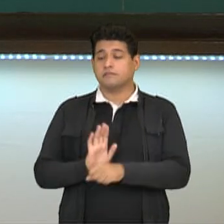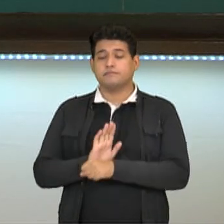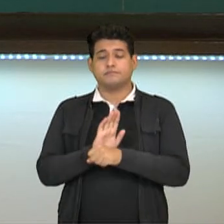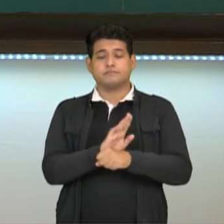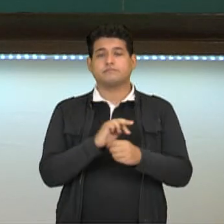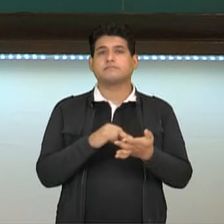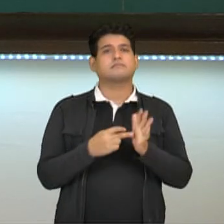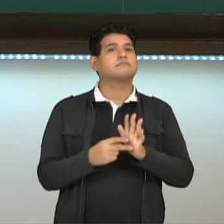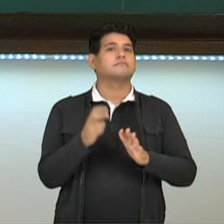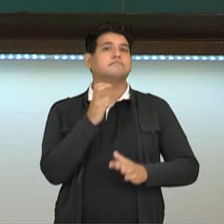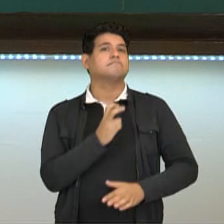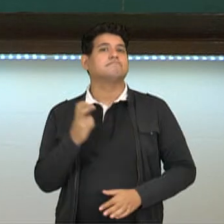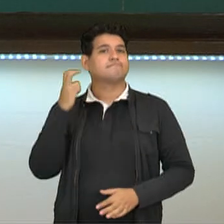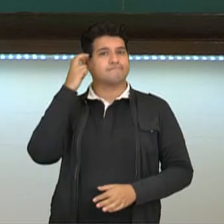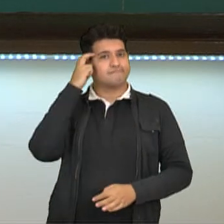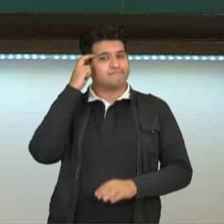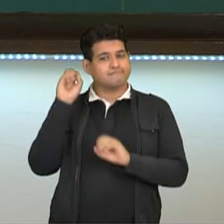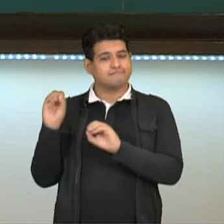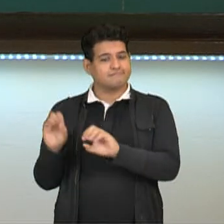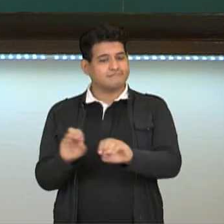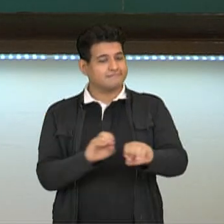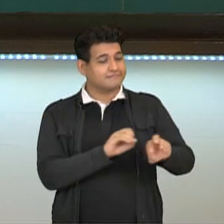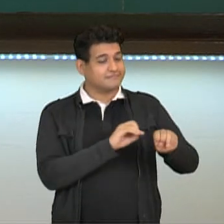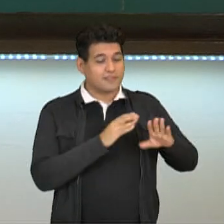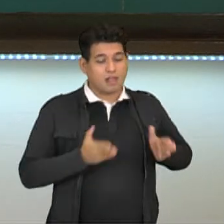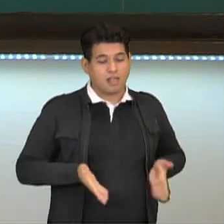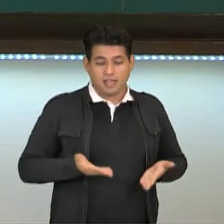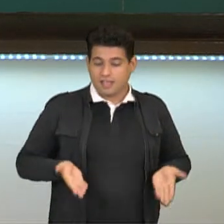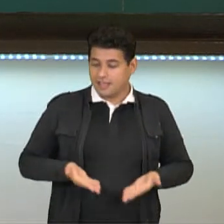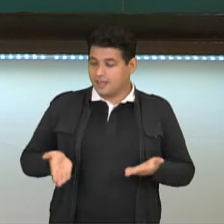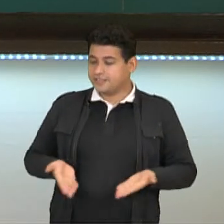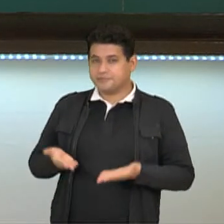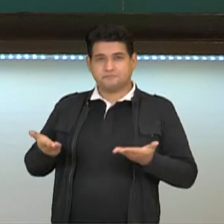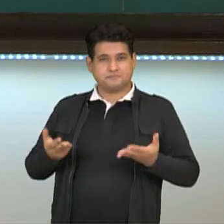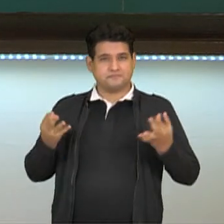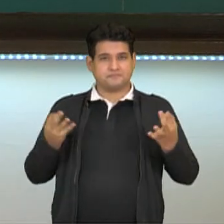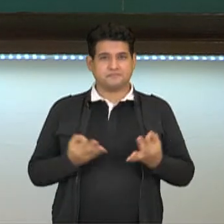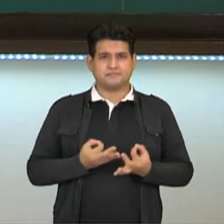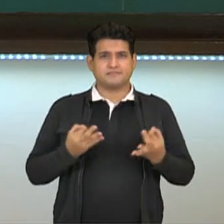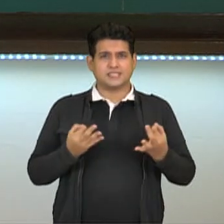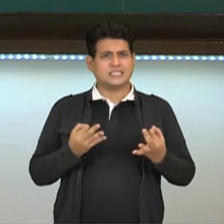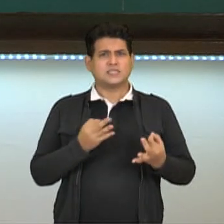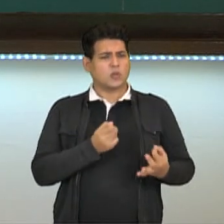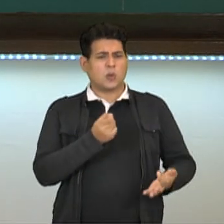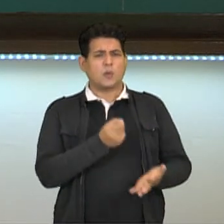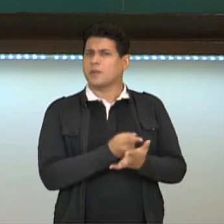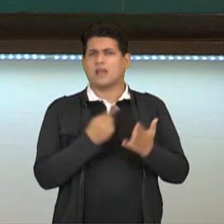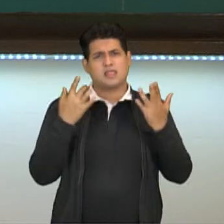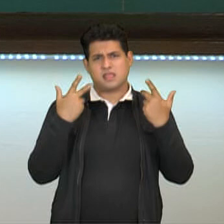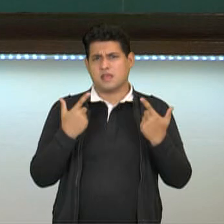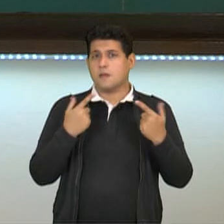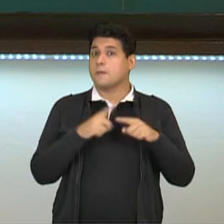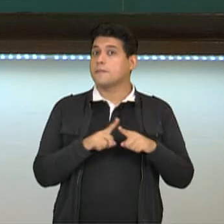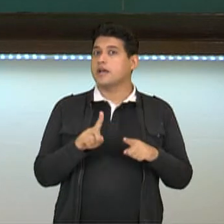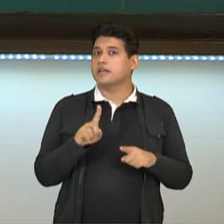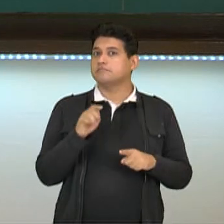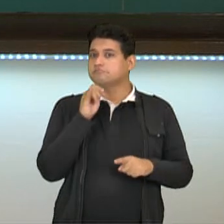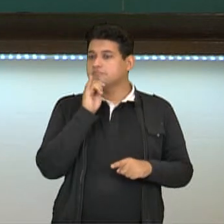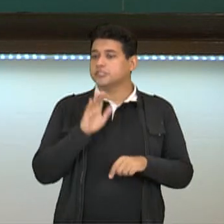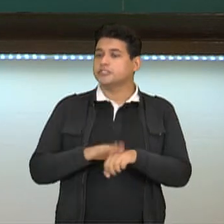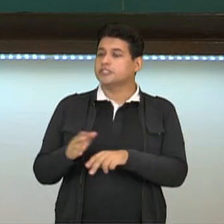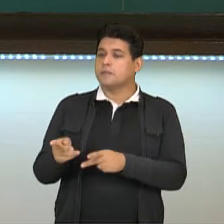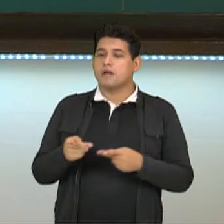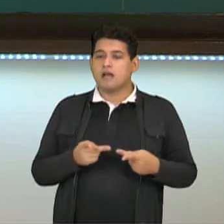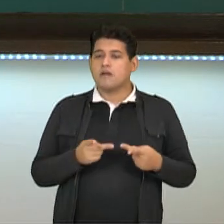ela conscientiza e incentiva justamente isso. Você não comprar um animal, mas pegar um animal que está